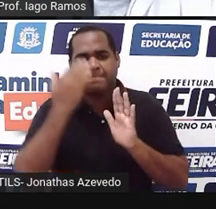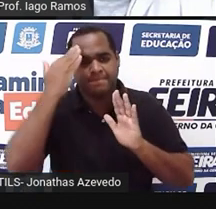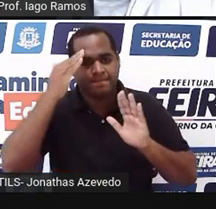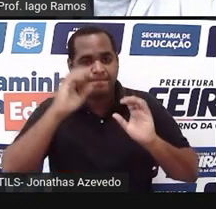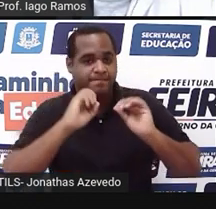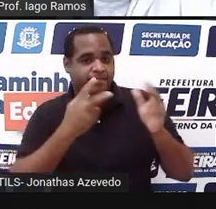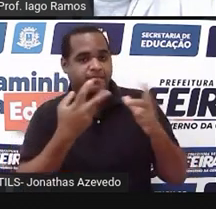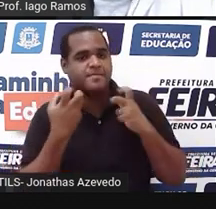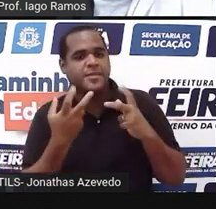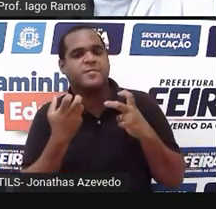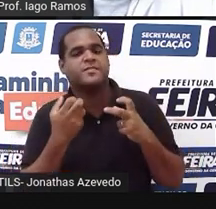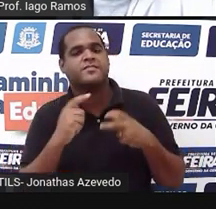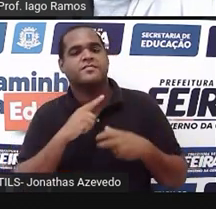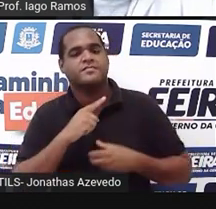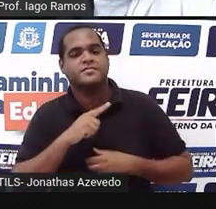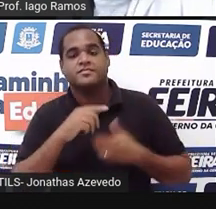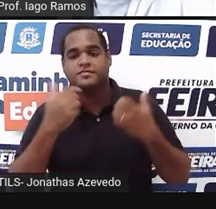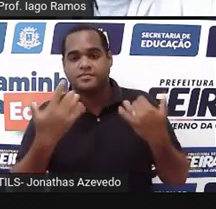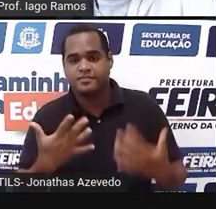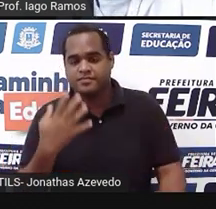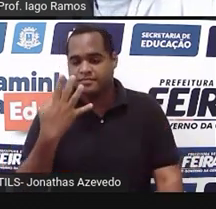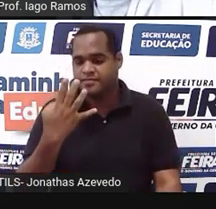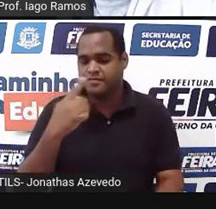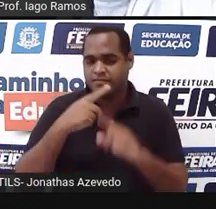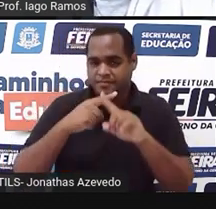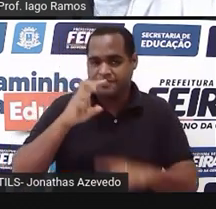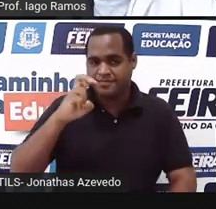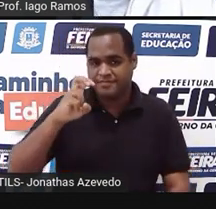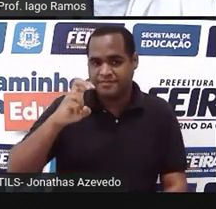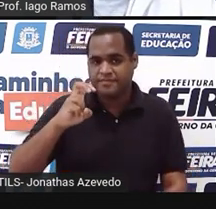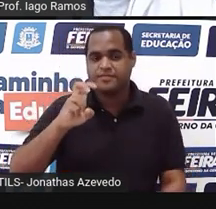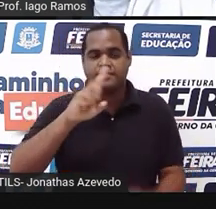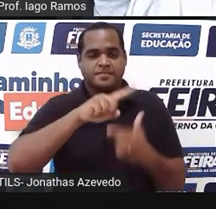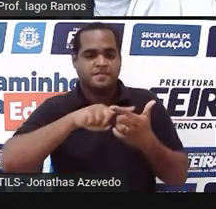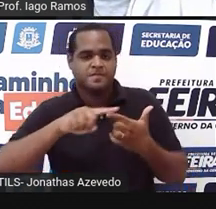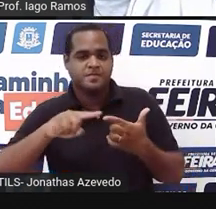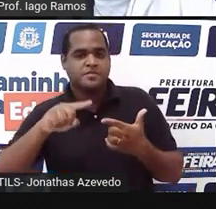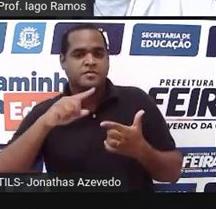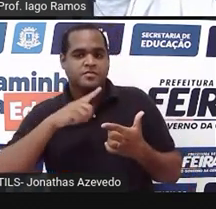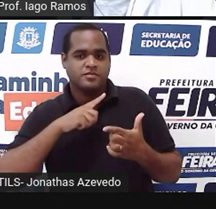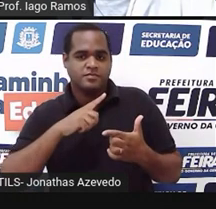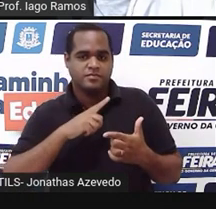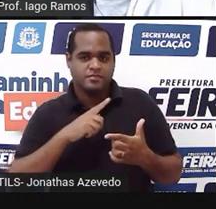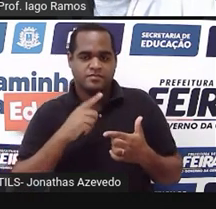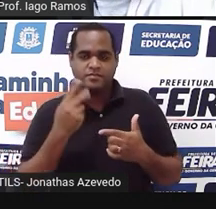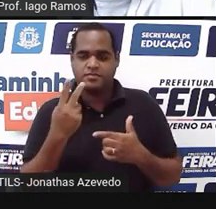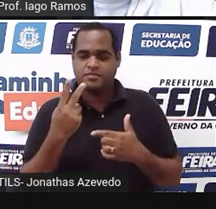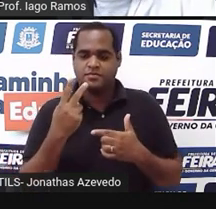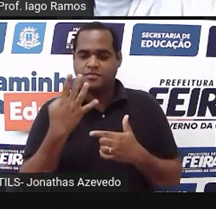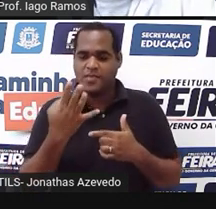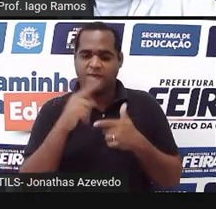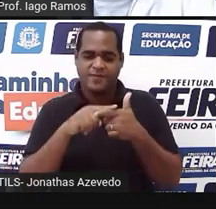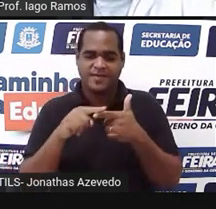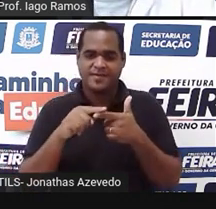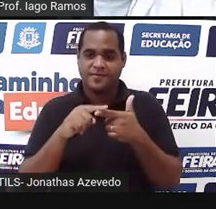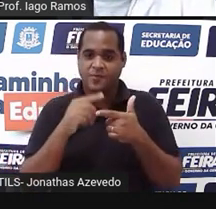certo então vai ser 4 x 5 / 2